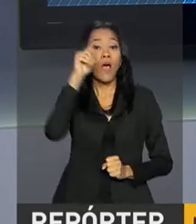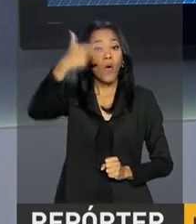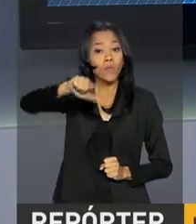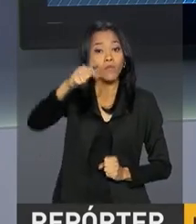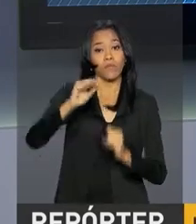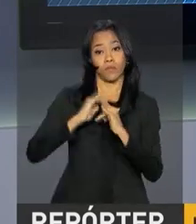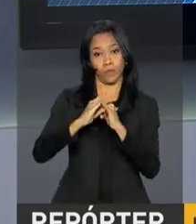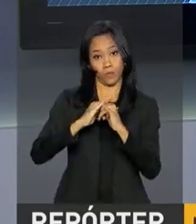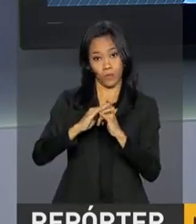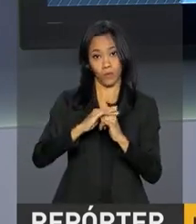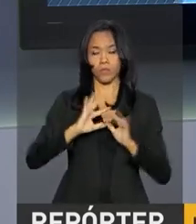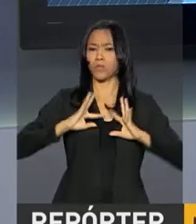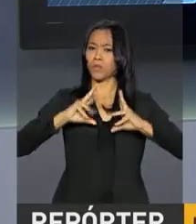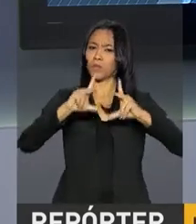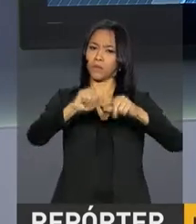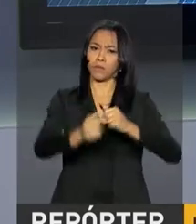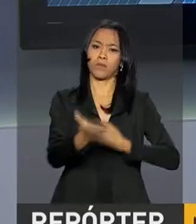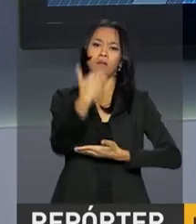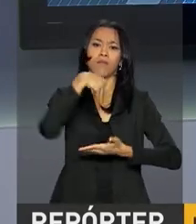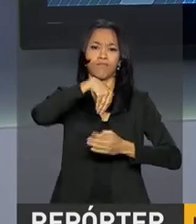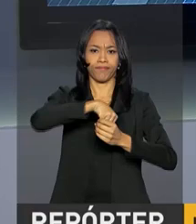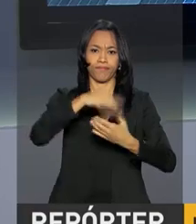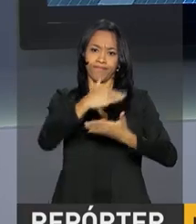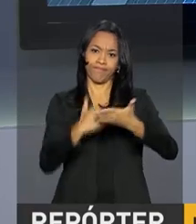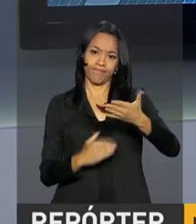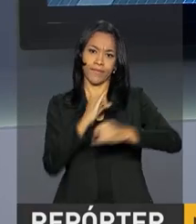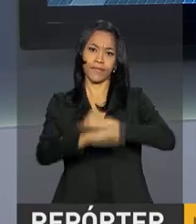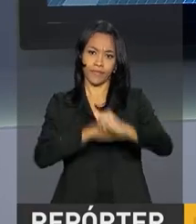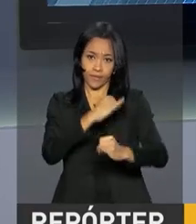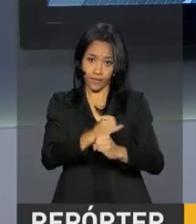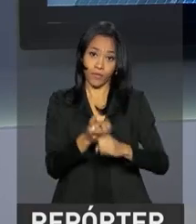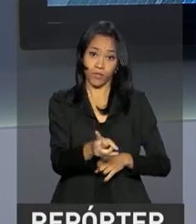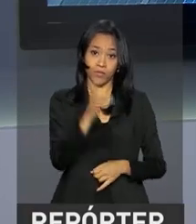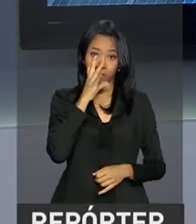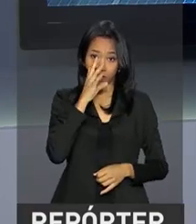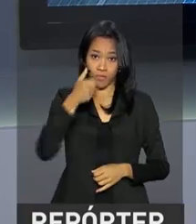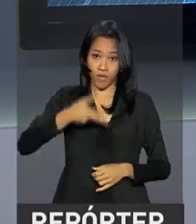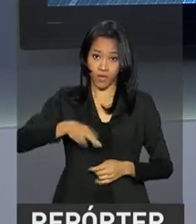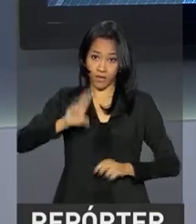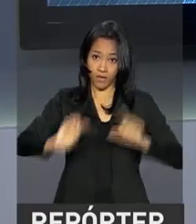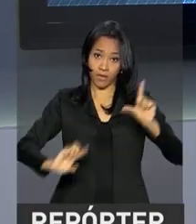E toda a nossa programação também está na página da NBR na internet. Continue